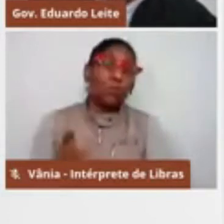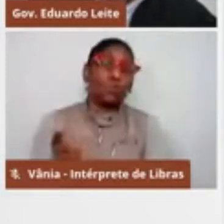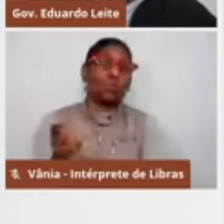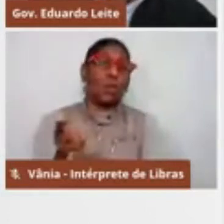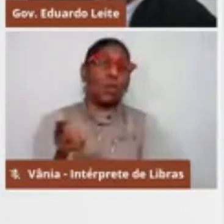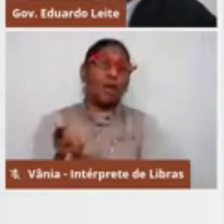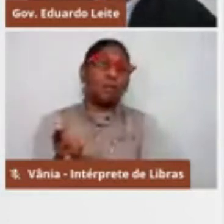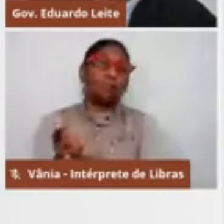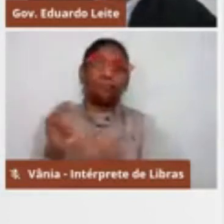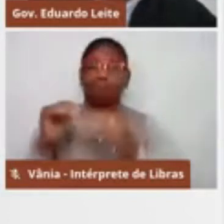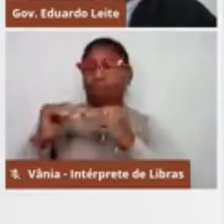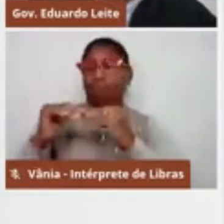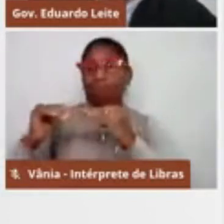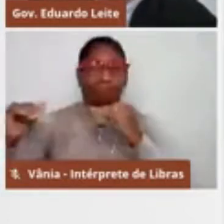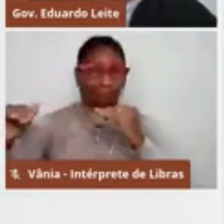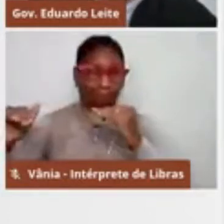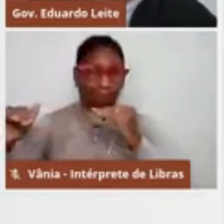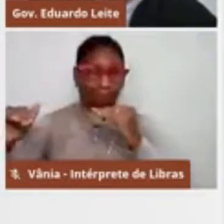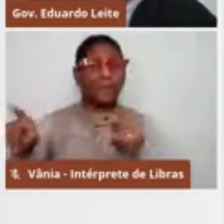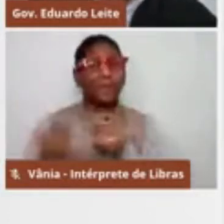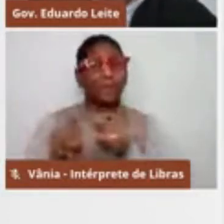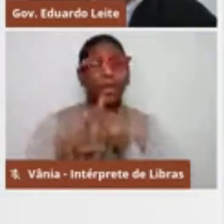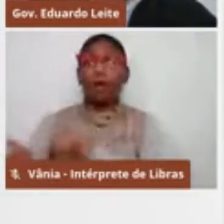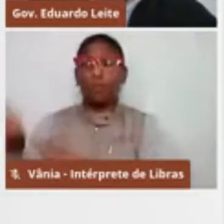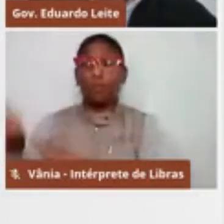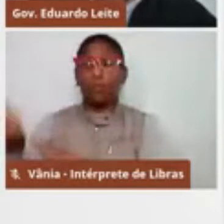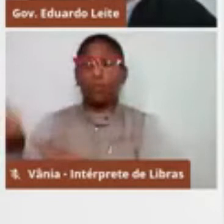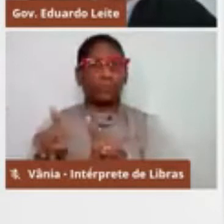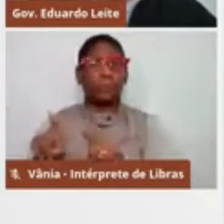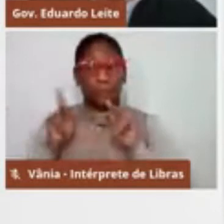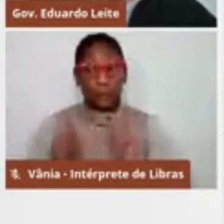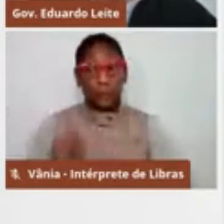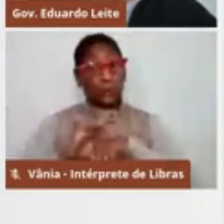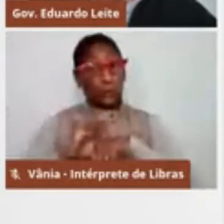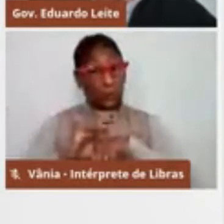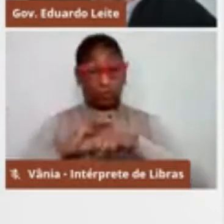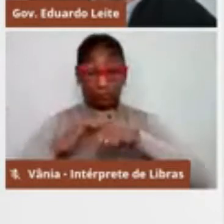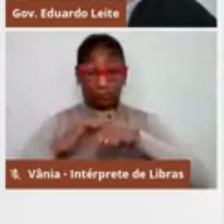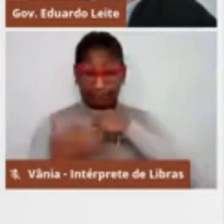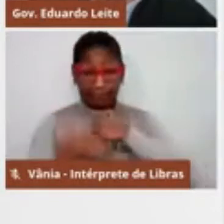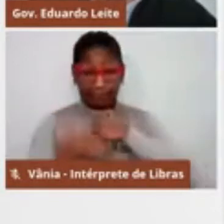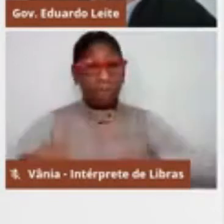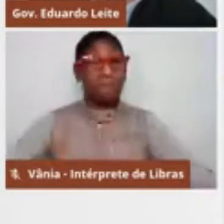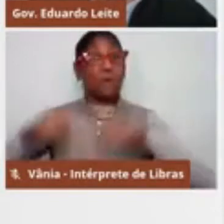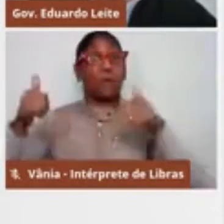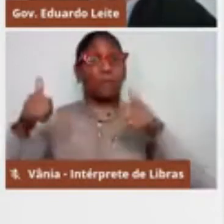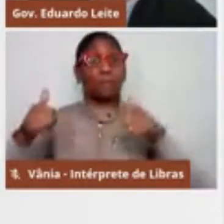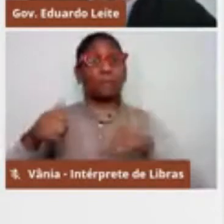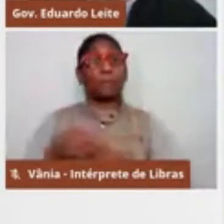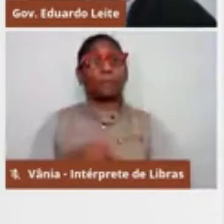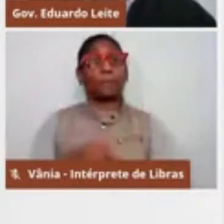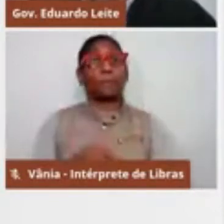bom indicador. Assim como casos ativos sobre recuperados nesta região também eram 600